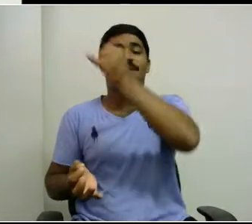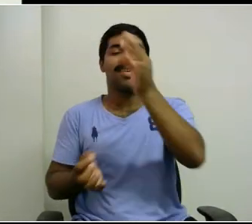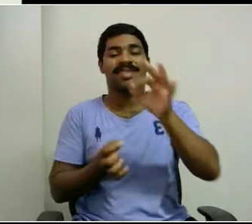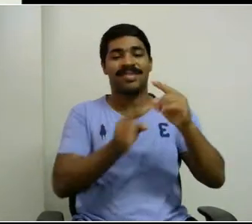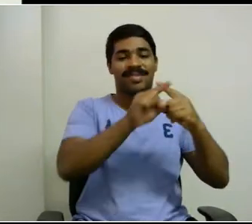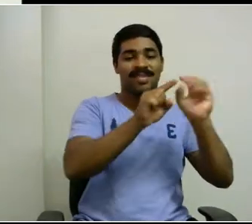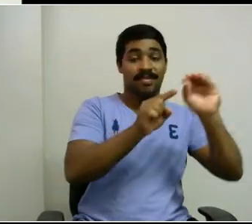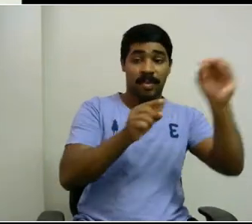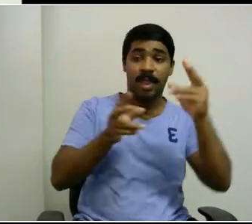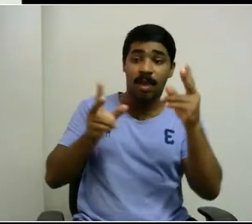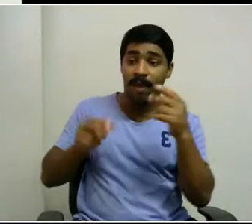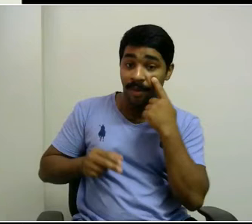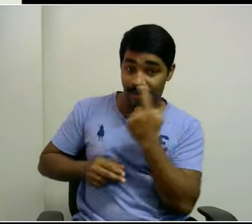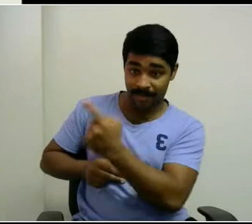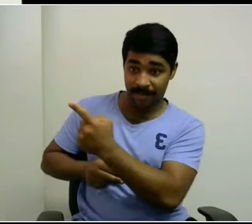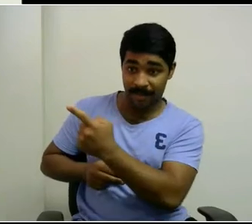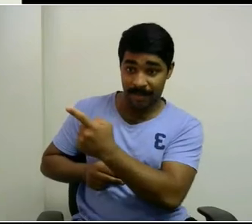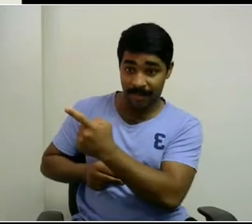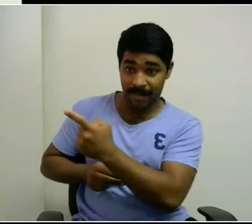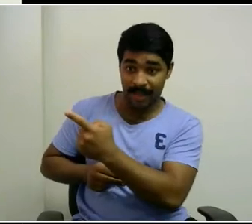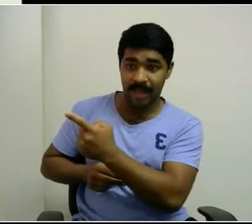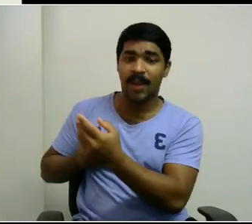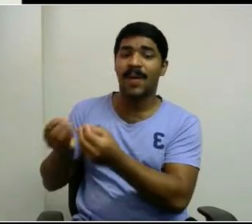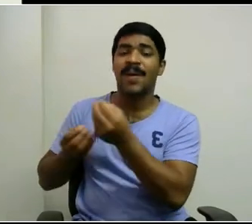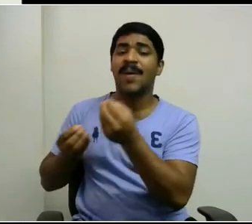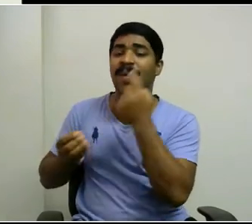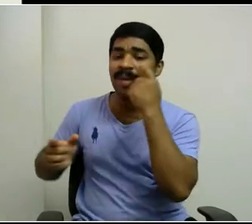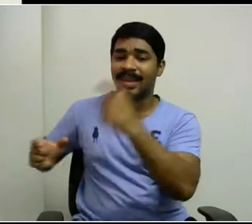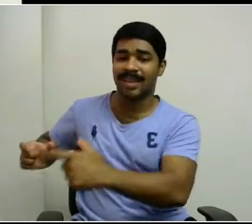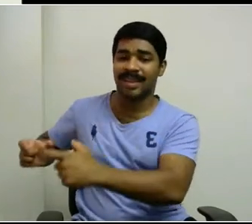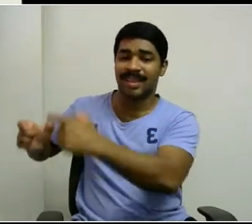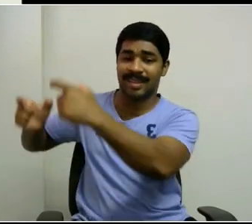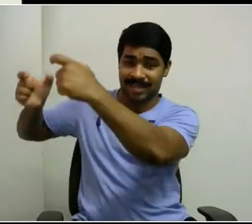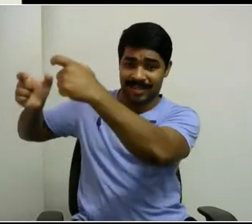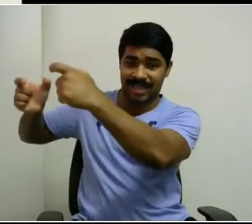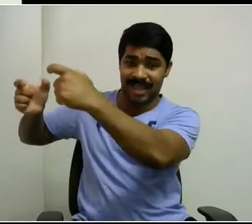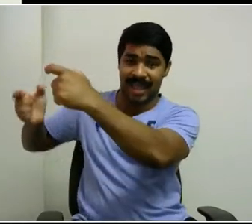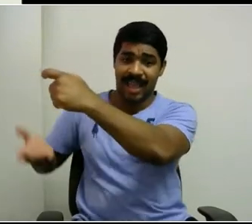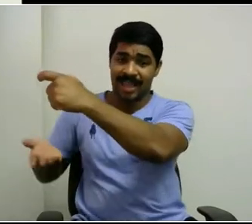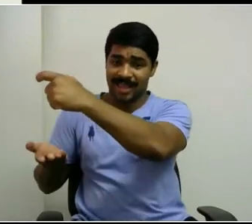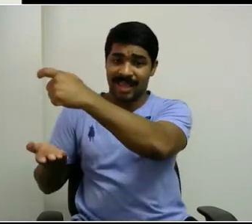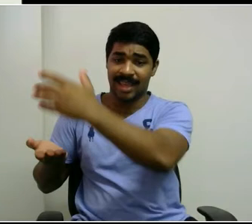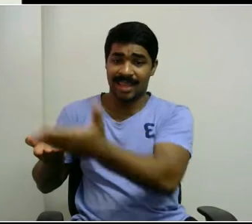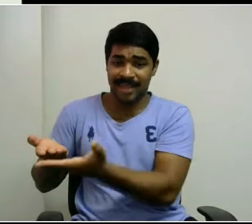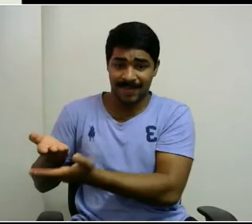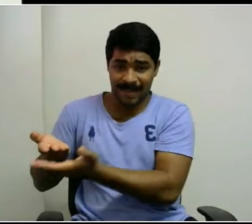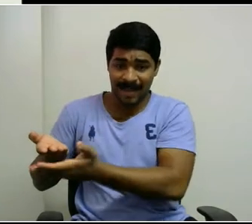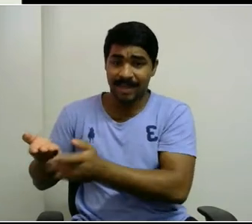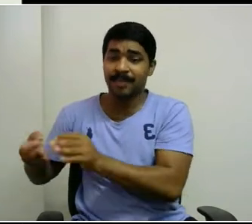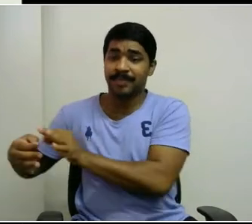e 5, né? Como é a área da base, como é que eu calculo a área? Aqui, ó, vou chamar aqui volume do